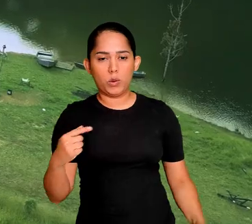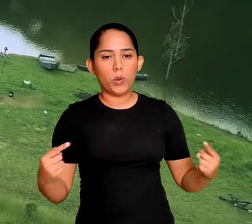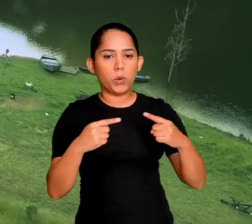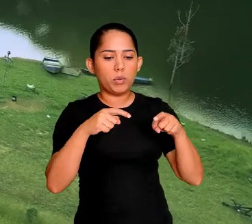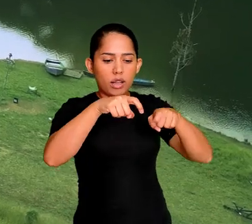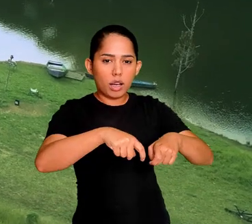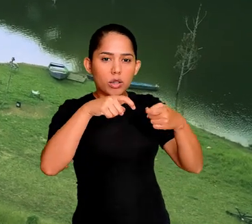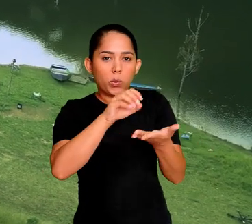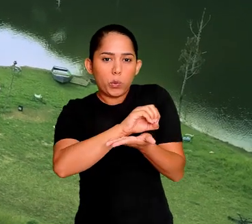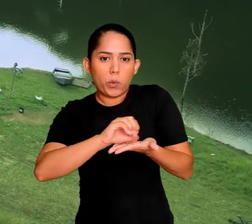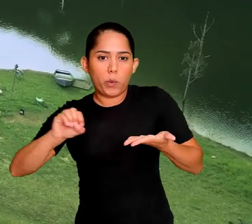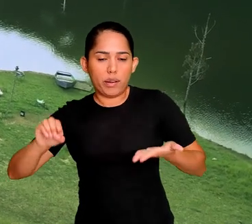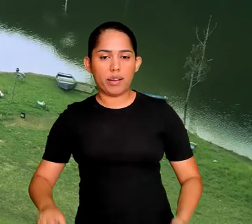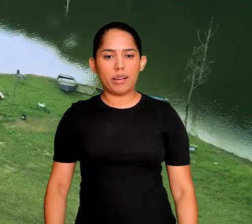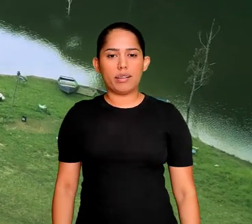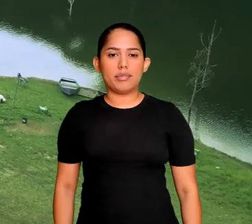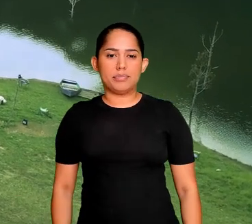orgânica.